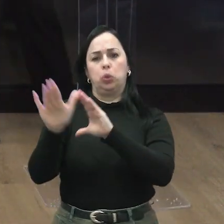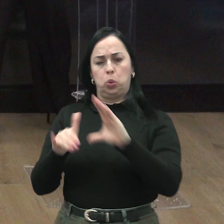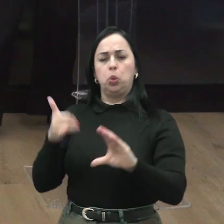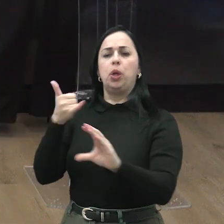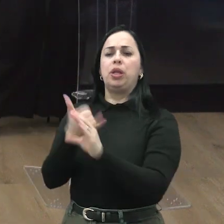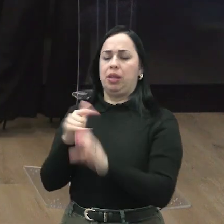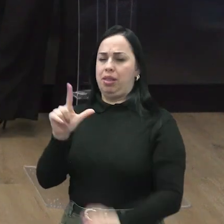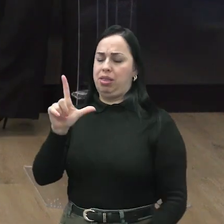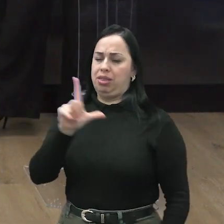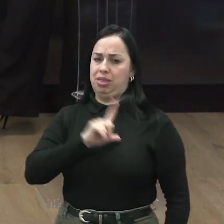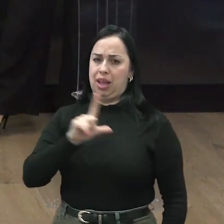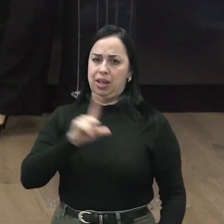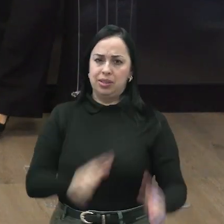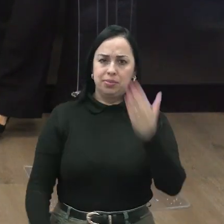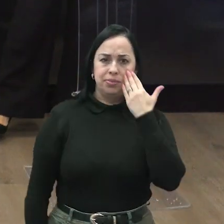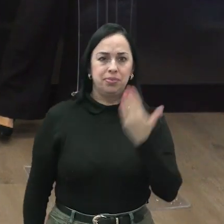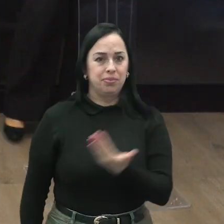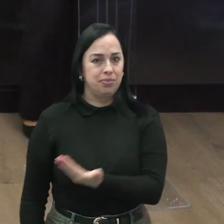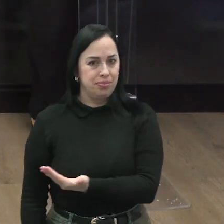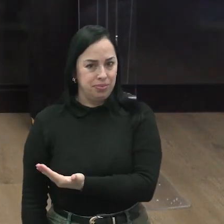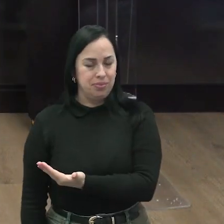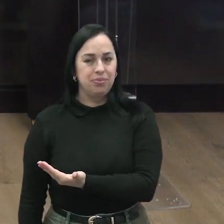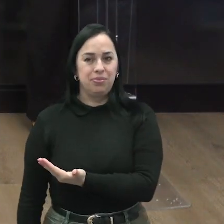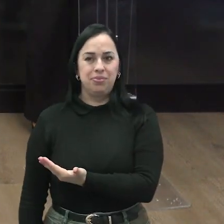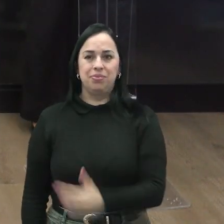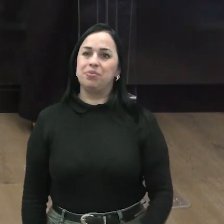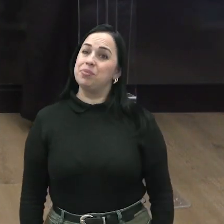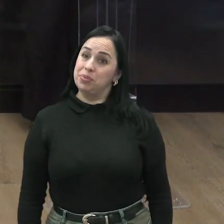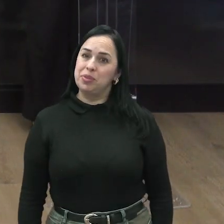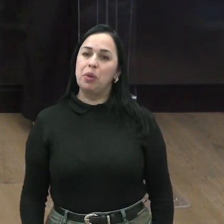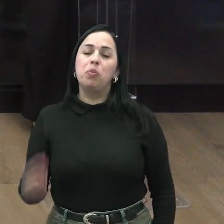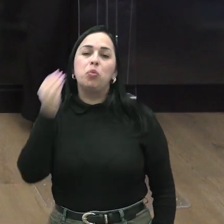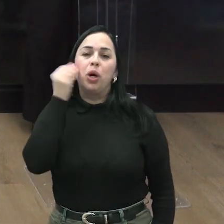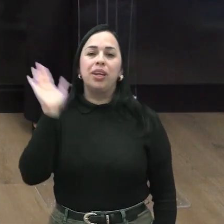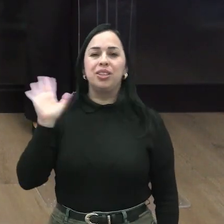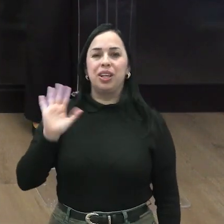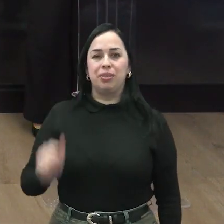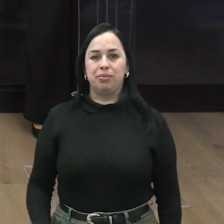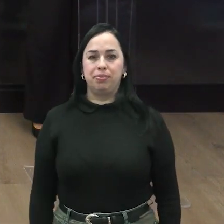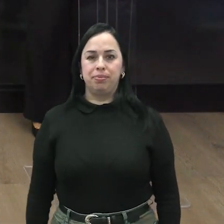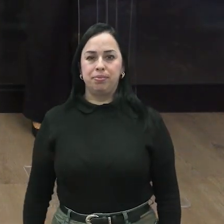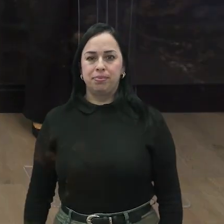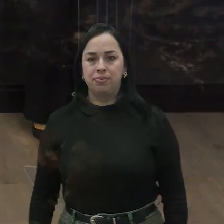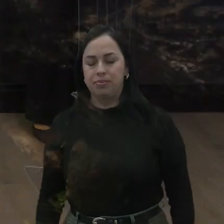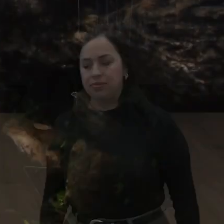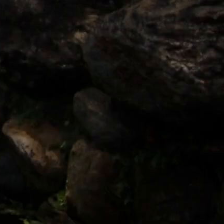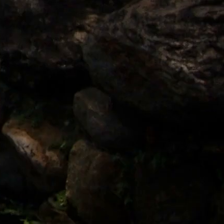disponível lá no nosso canal do YouTube TV Câmara SJC. Um beijo, até amanhã.